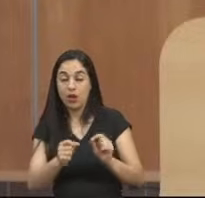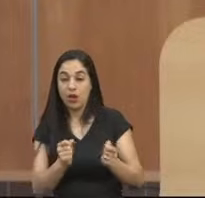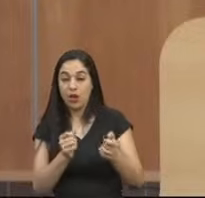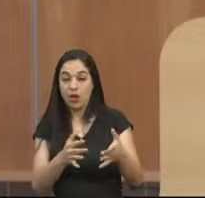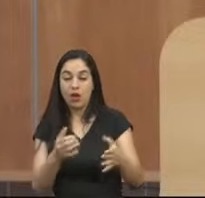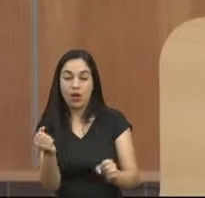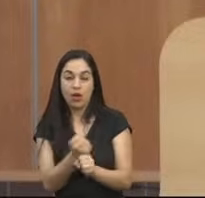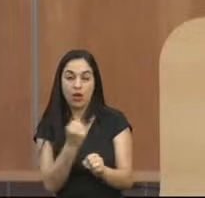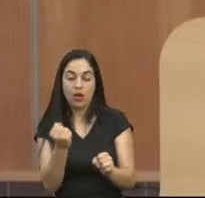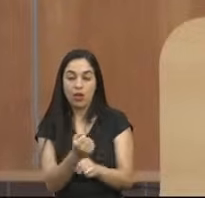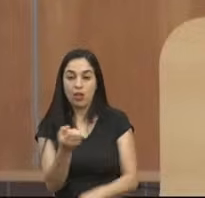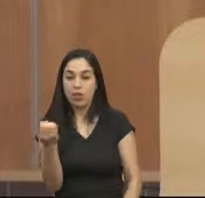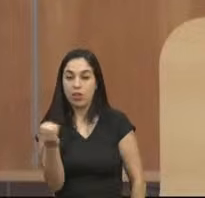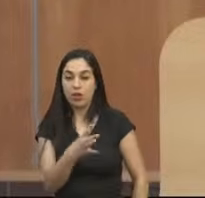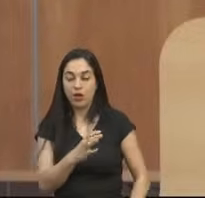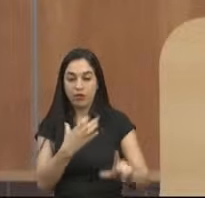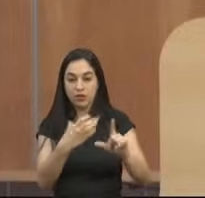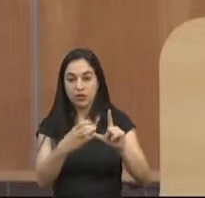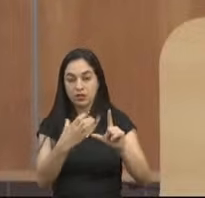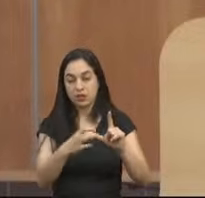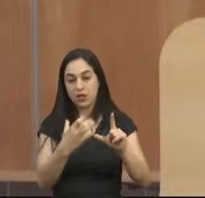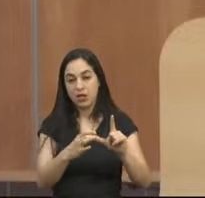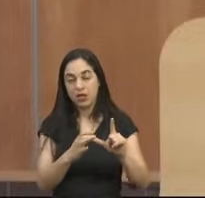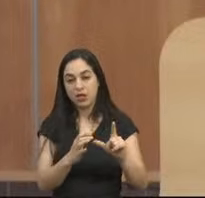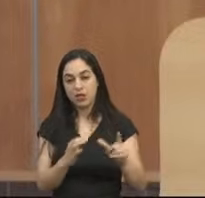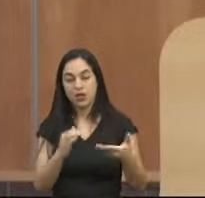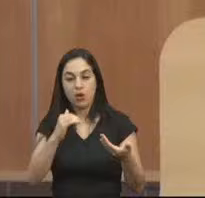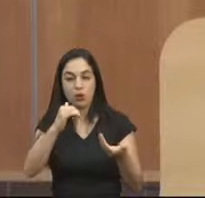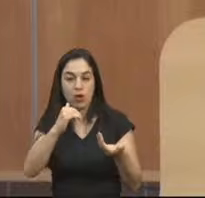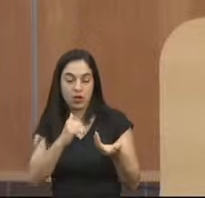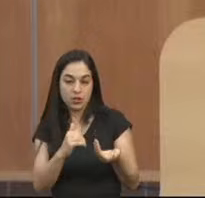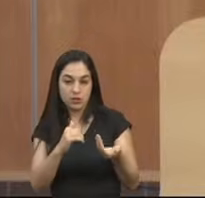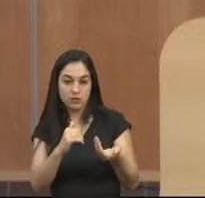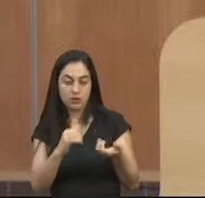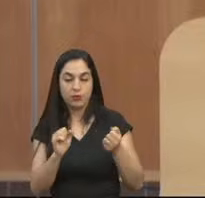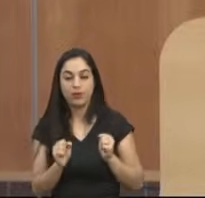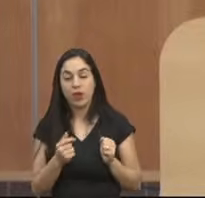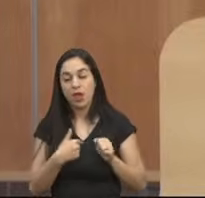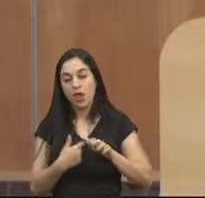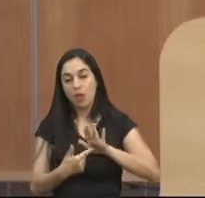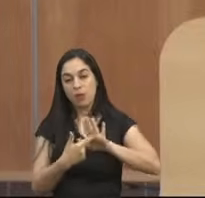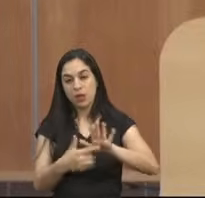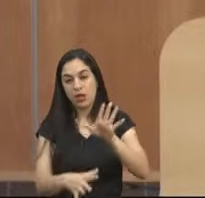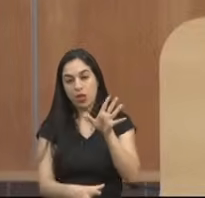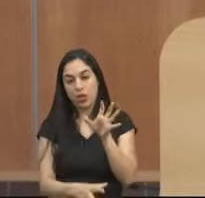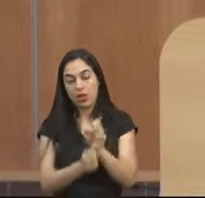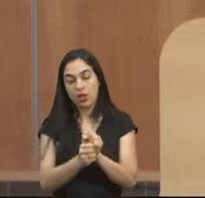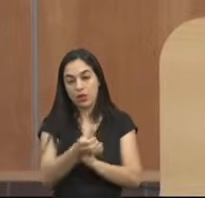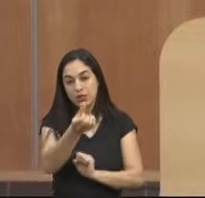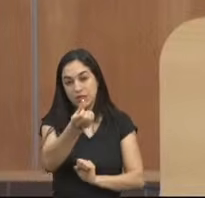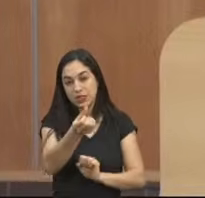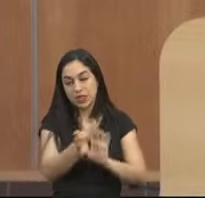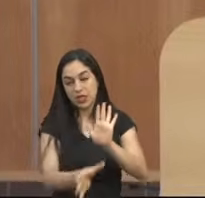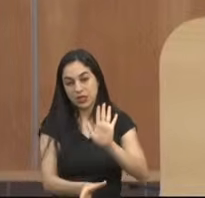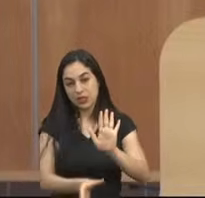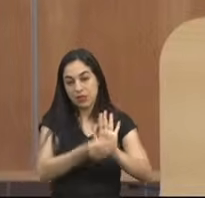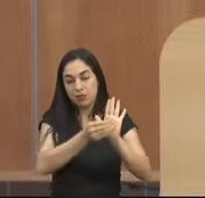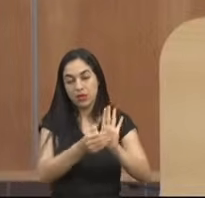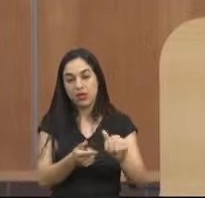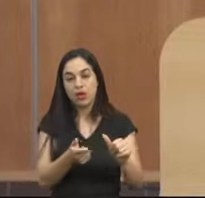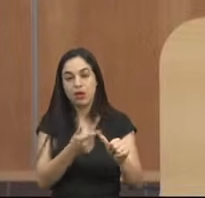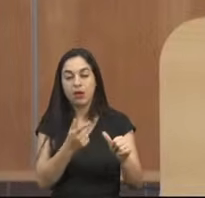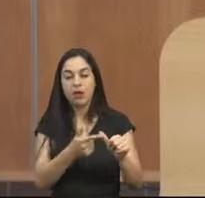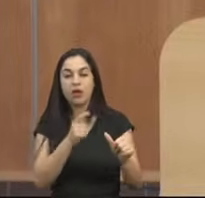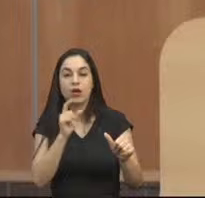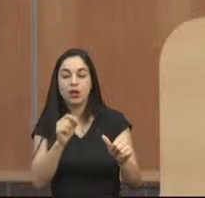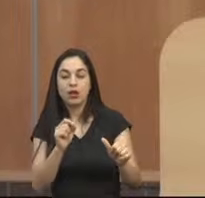da Guarda Civil, que o Jean trouxe aqui para mim. Eu apresentei 6 emendas, certo? A primeira emenda era